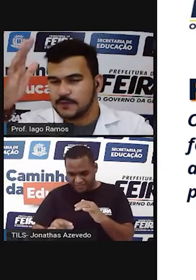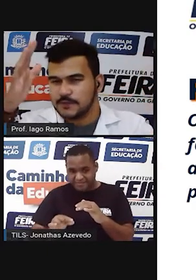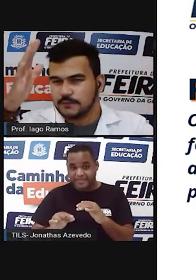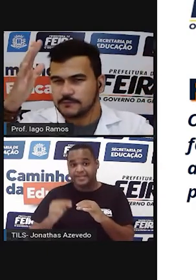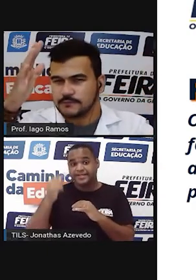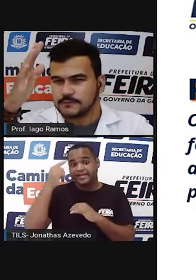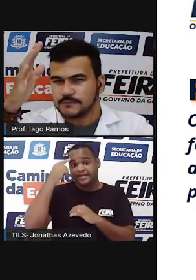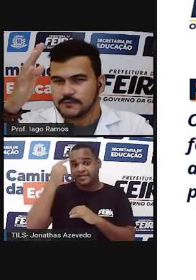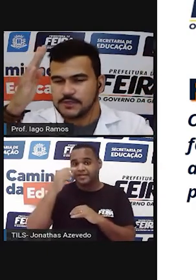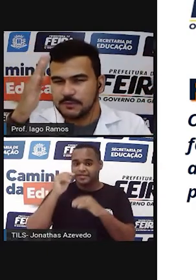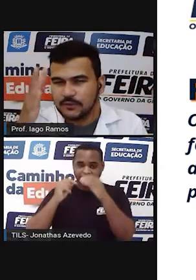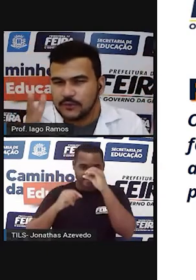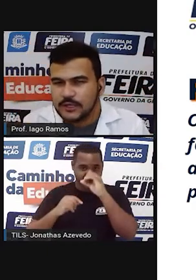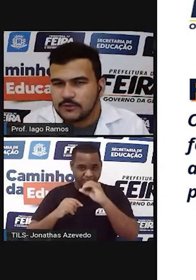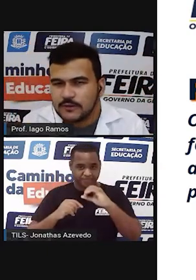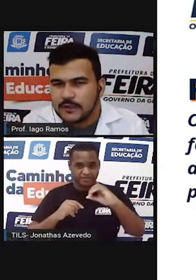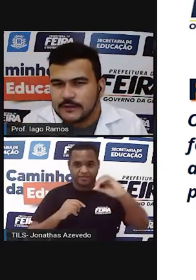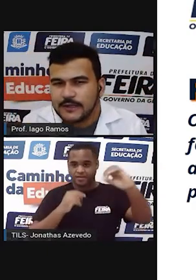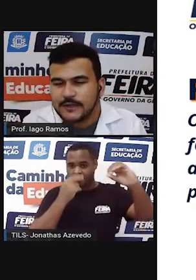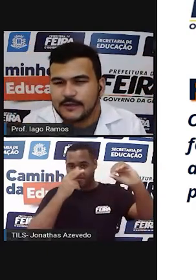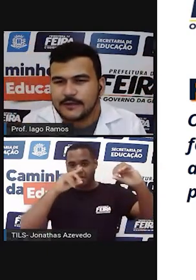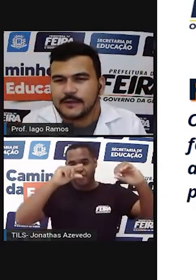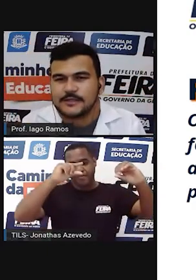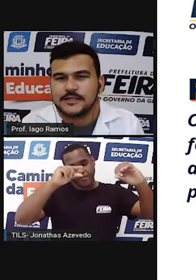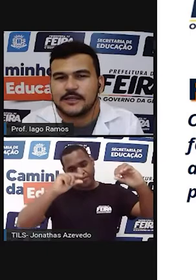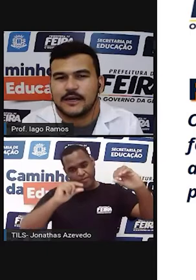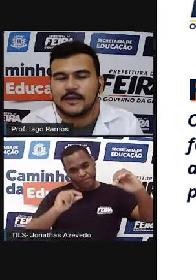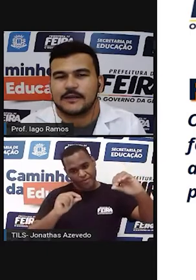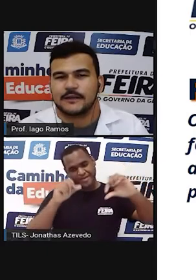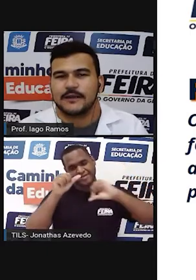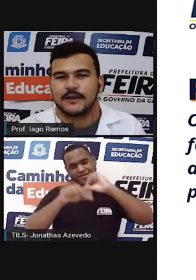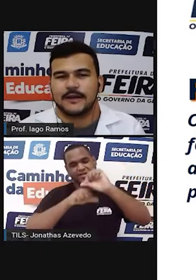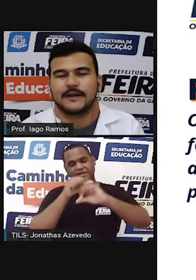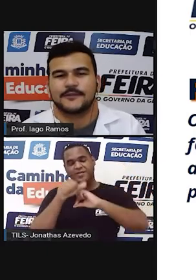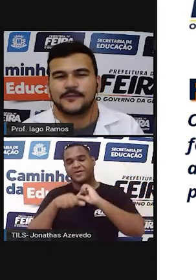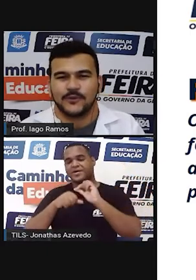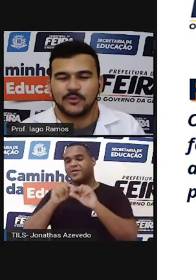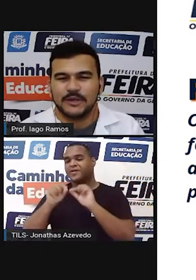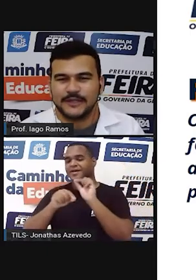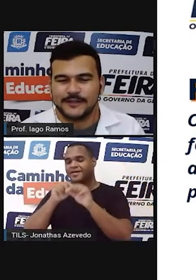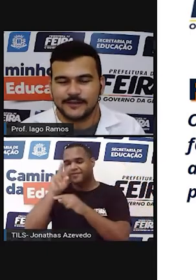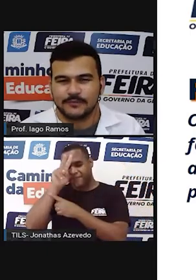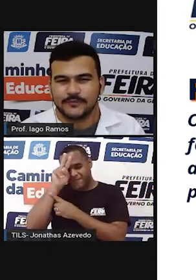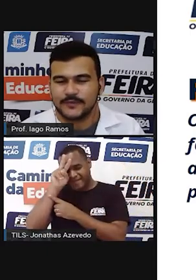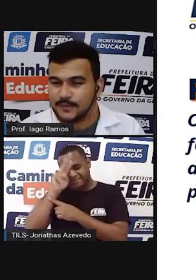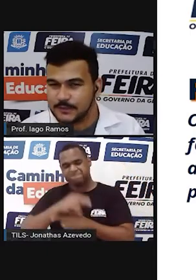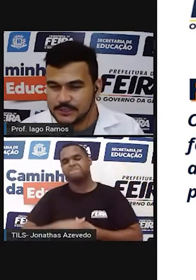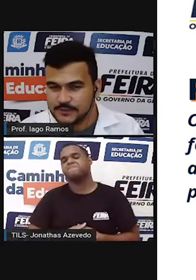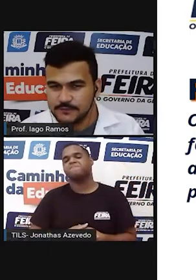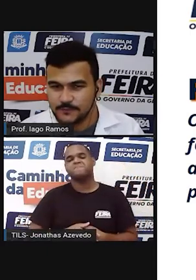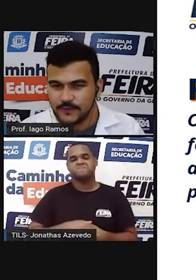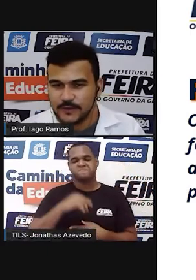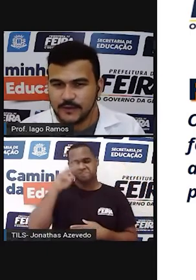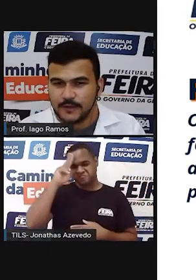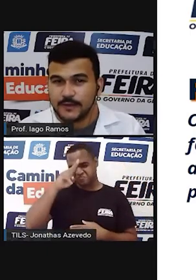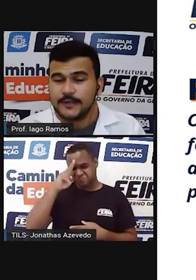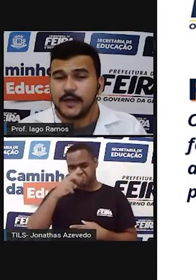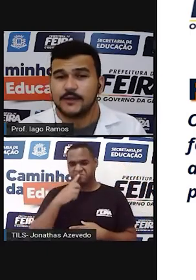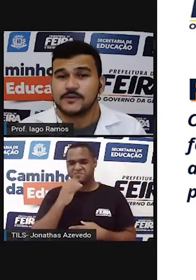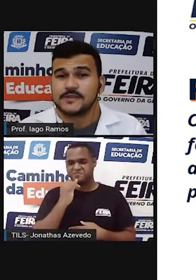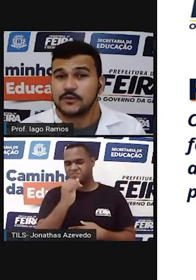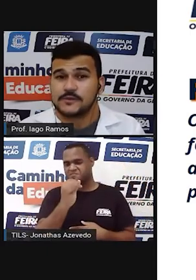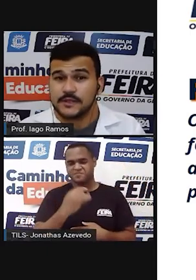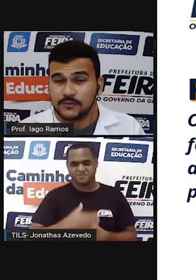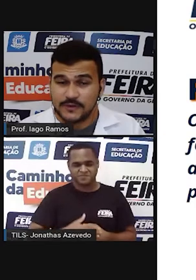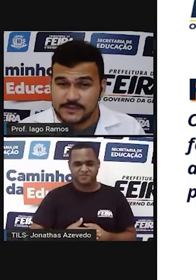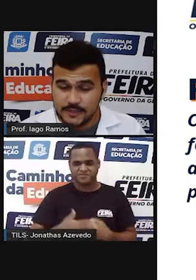elefante diminuindo até chegar à formiguinha. Lembra disso? E